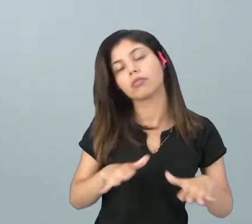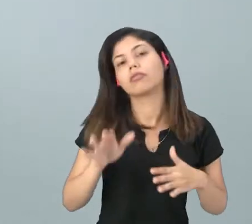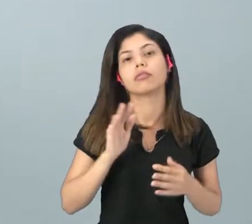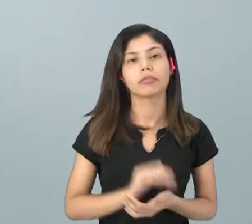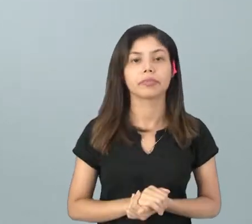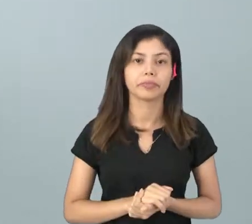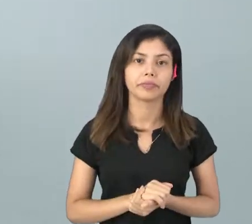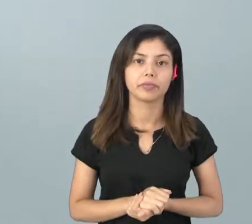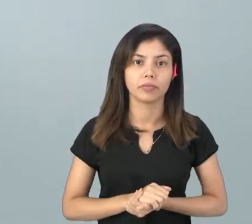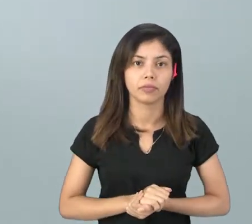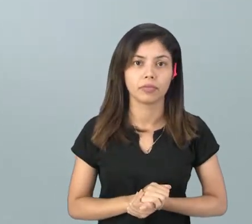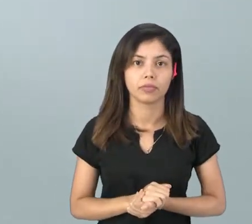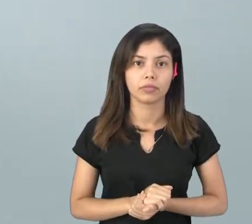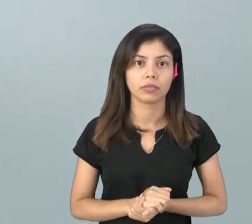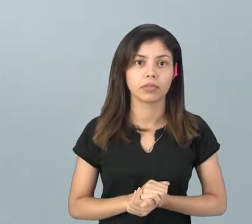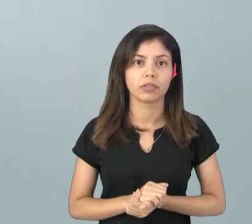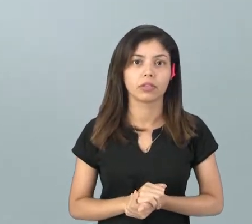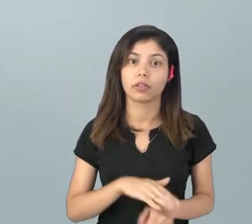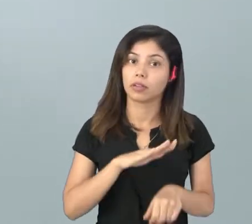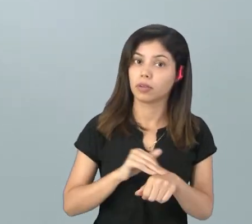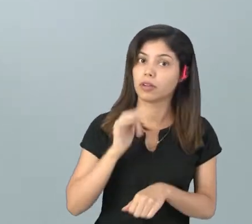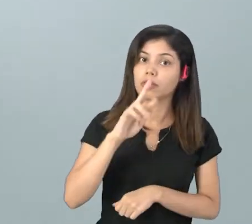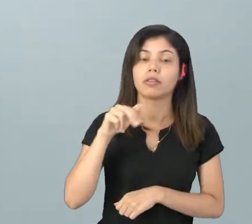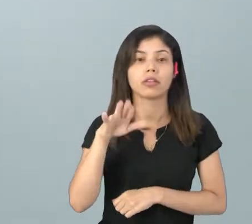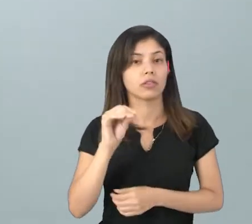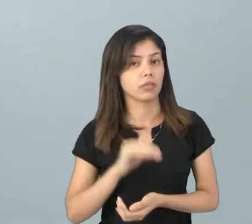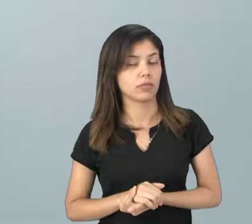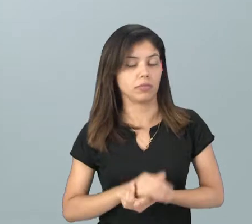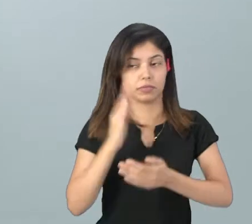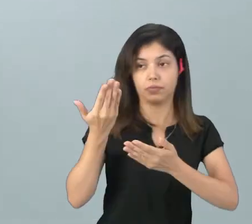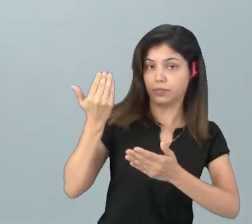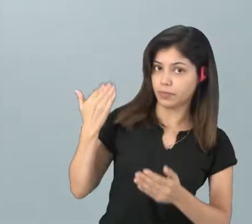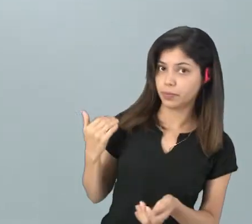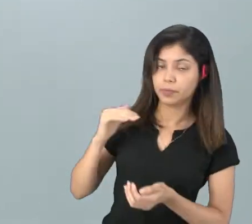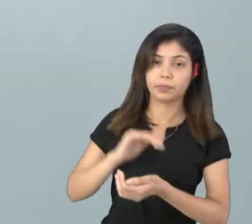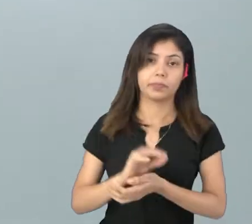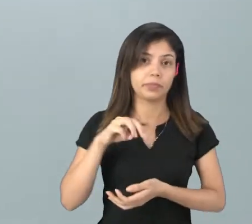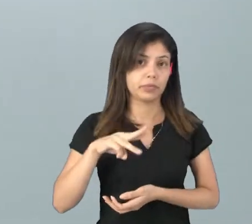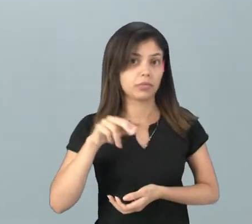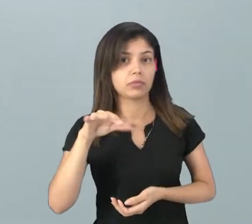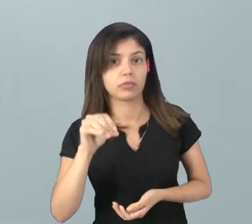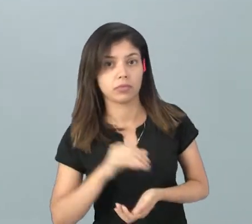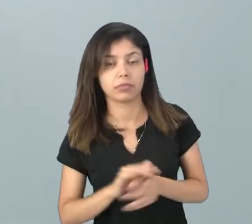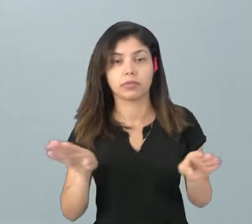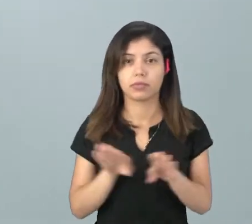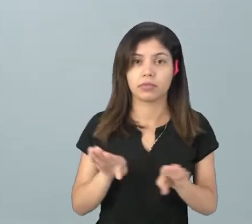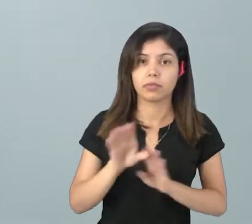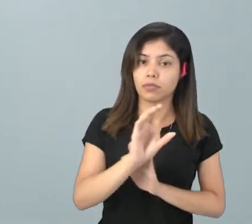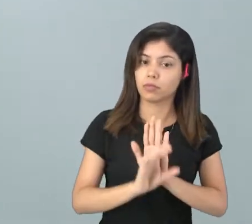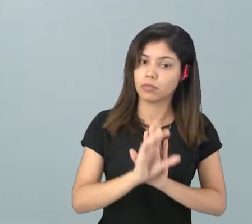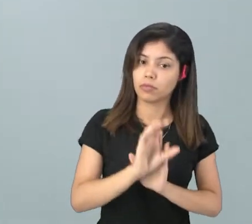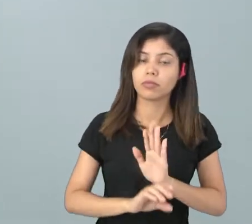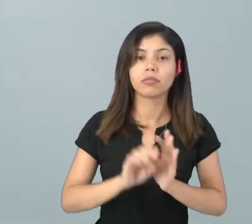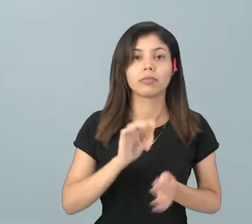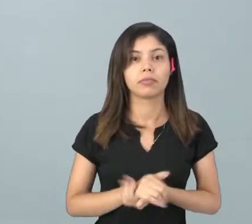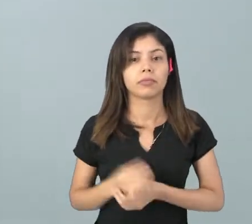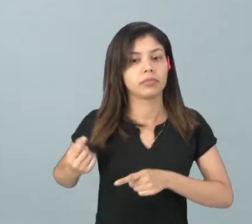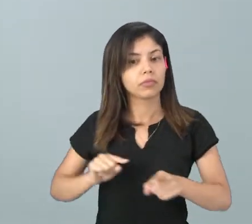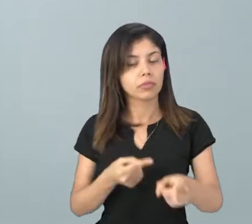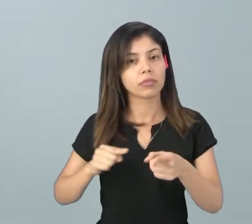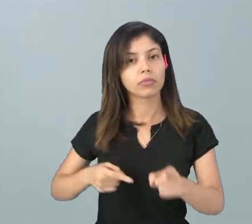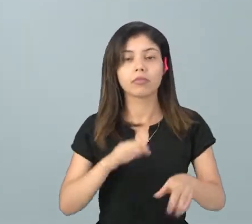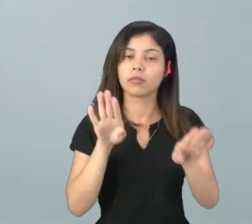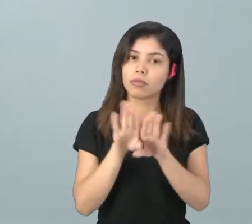movimentasse, e isso foi chamado de fenômeno. Mais tarde, Immanuel Kant também, no seu conceito, na crítica da